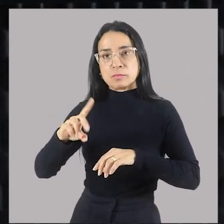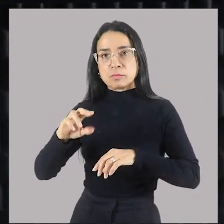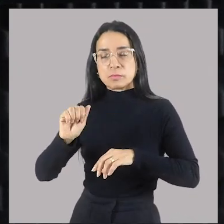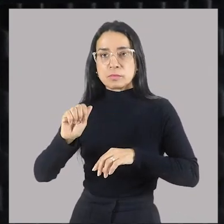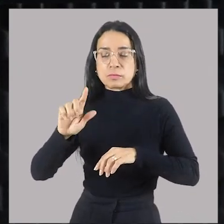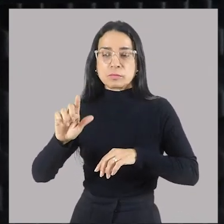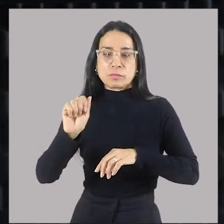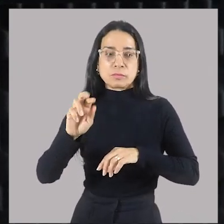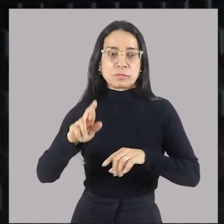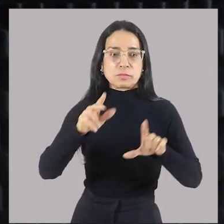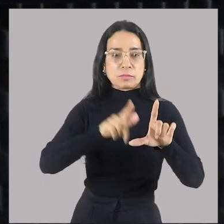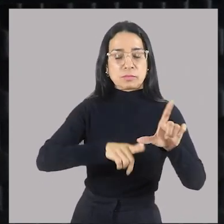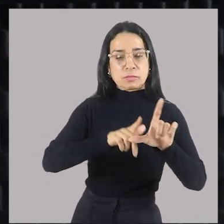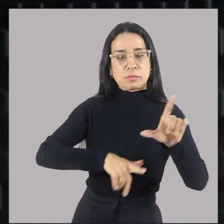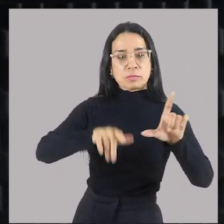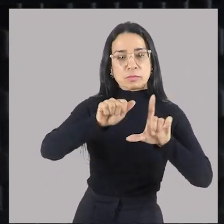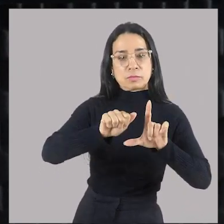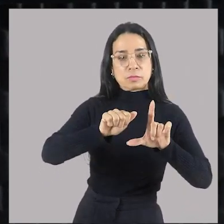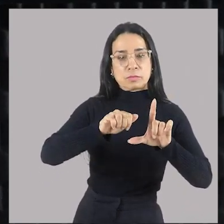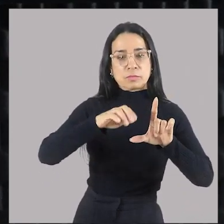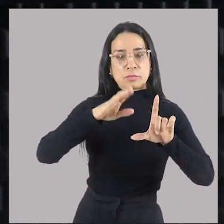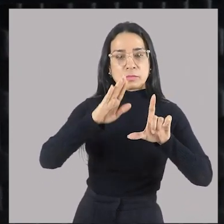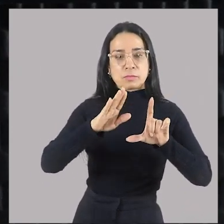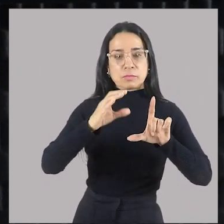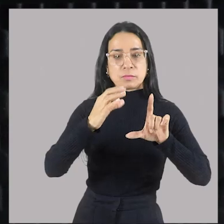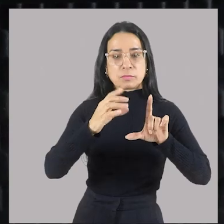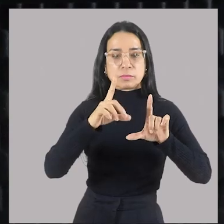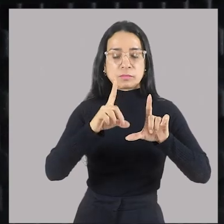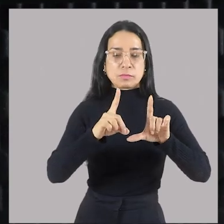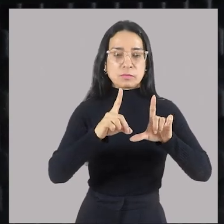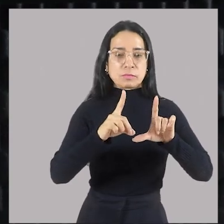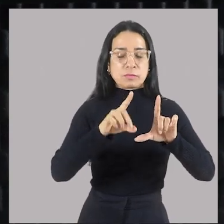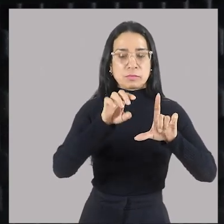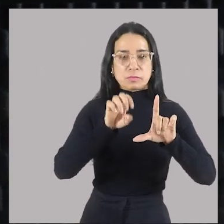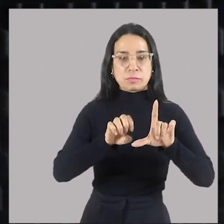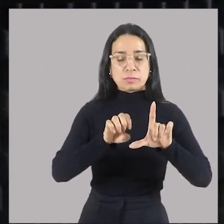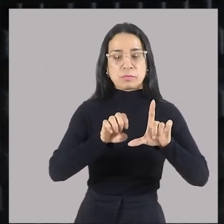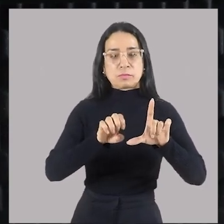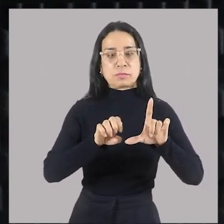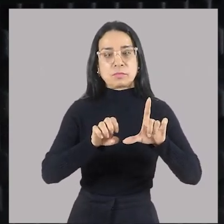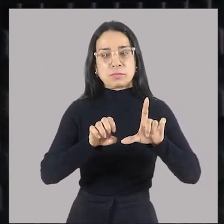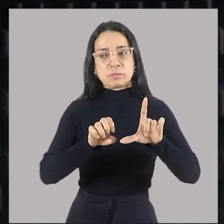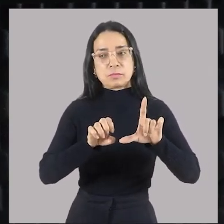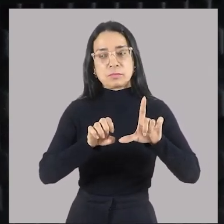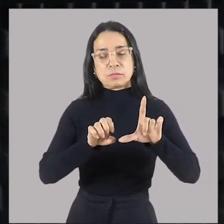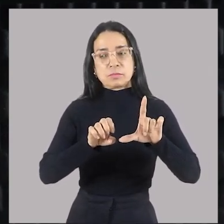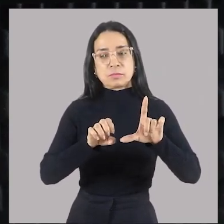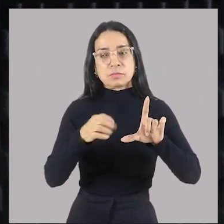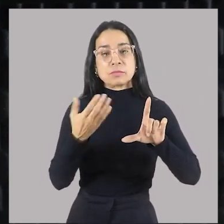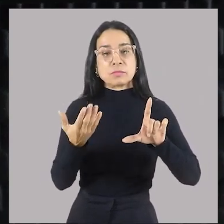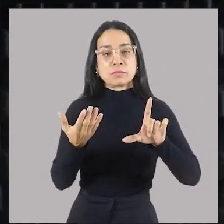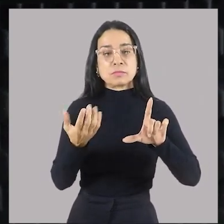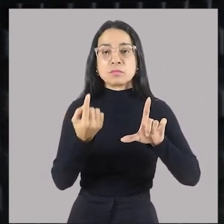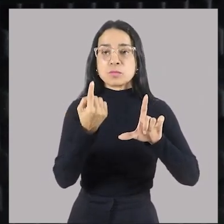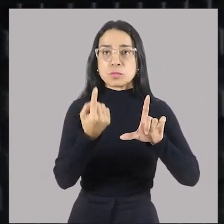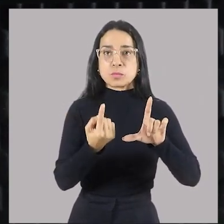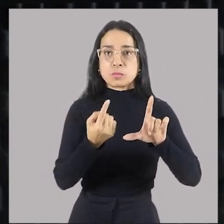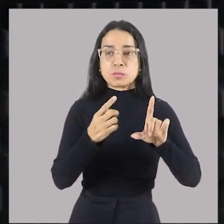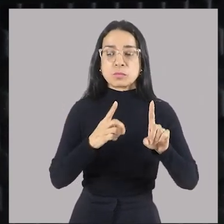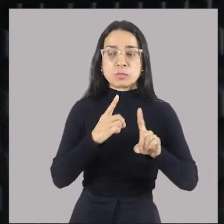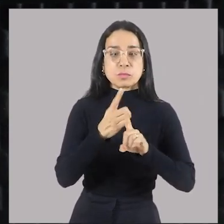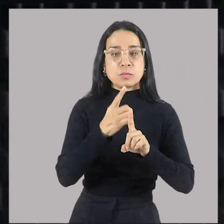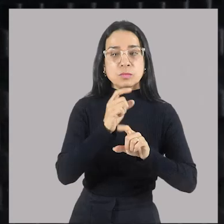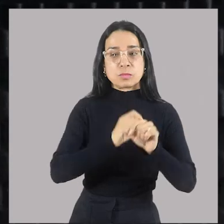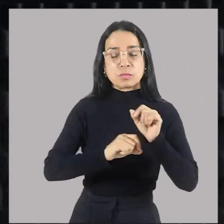D, rádio. E letra E, vértebra. Então, dentre os ossos citados, o único encontrado